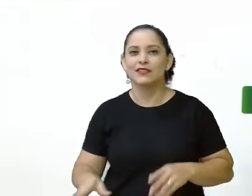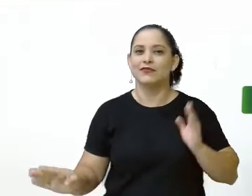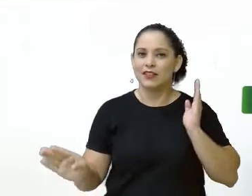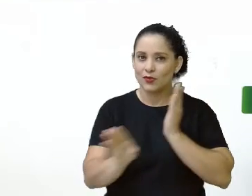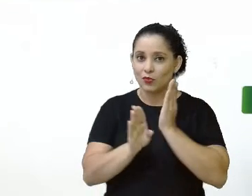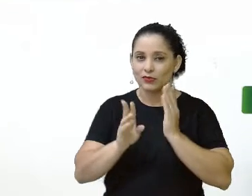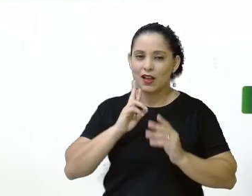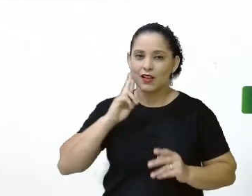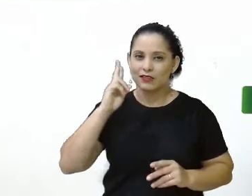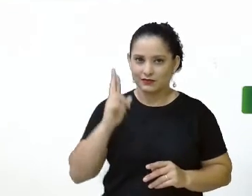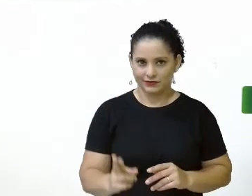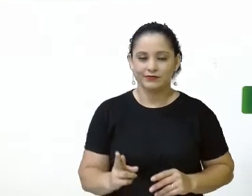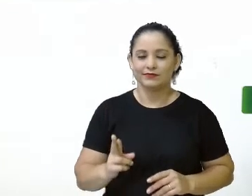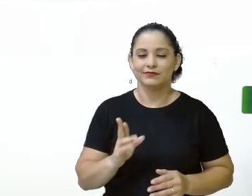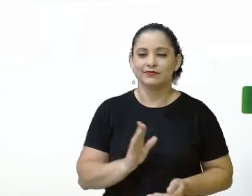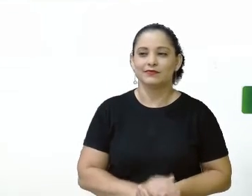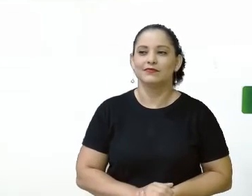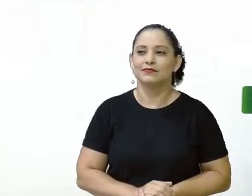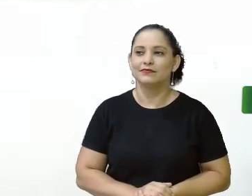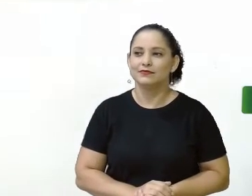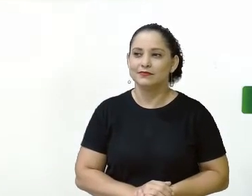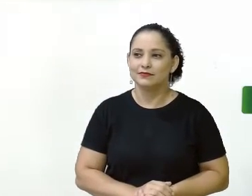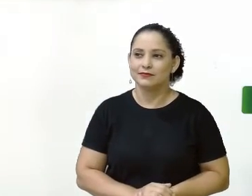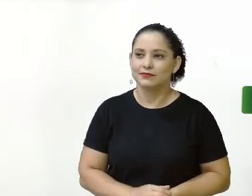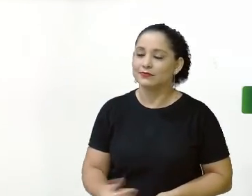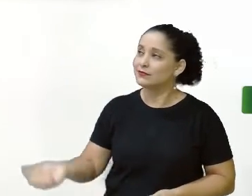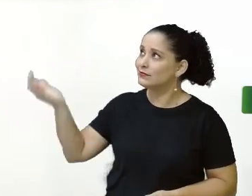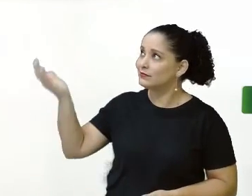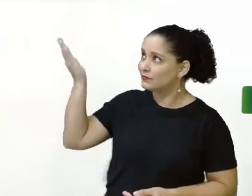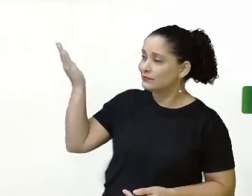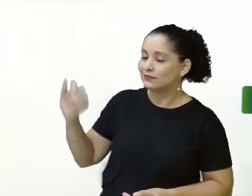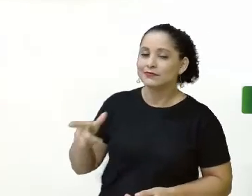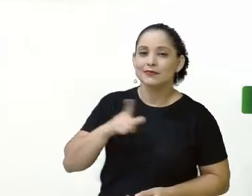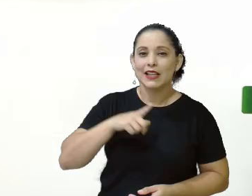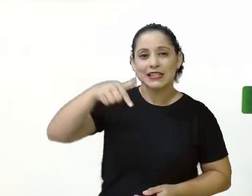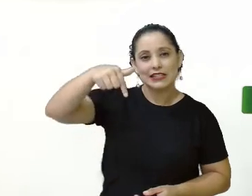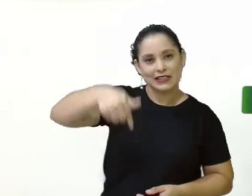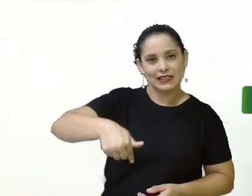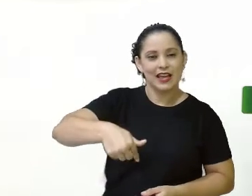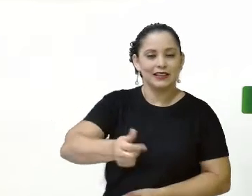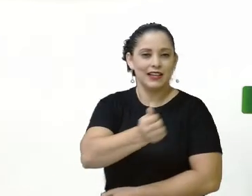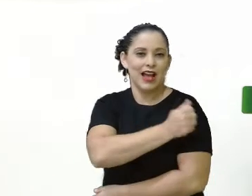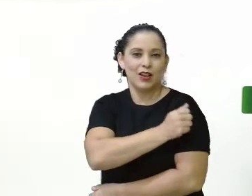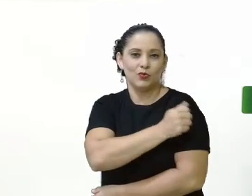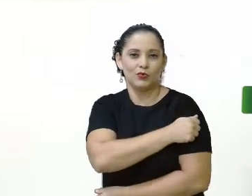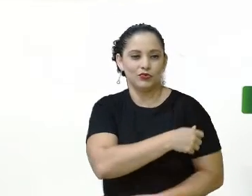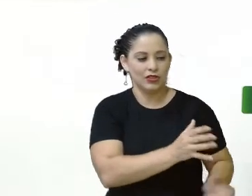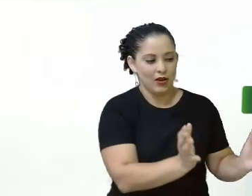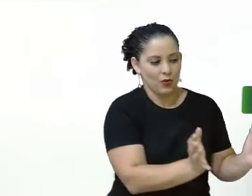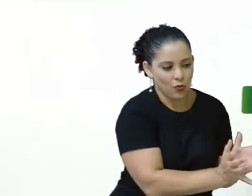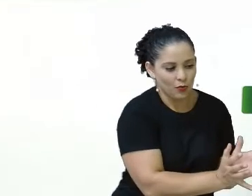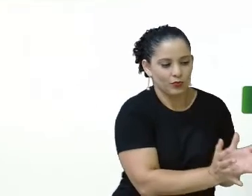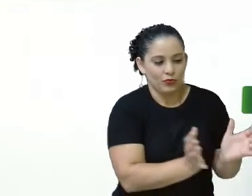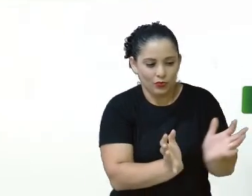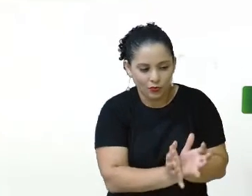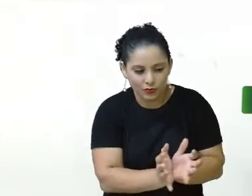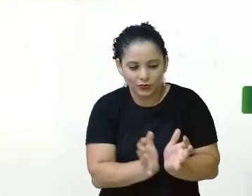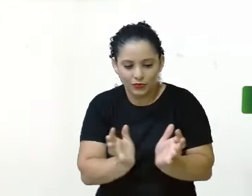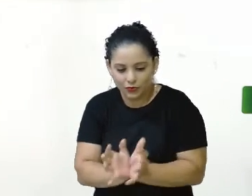resposta. Nesse caso, serão 7 alunos em cada grupo. Presta